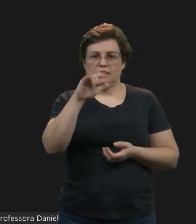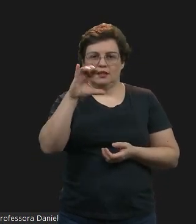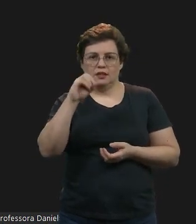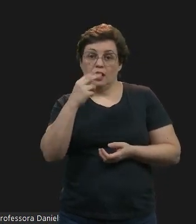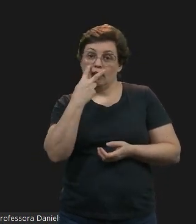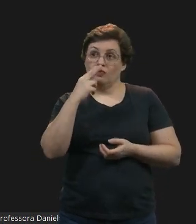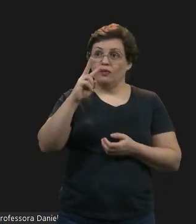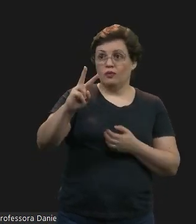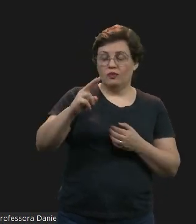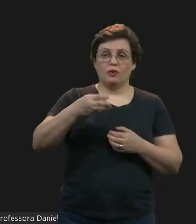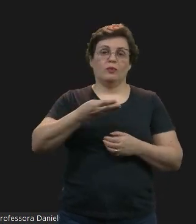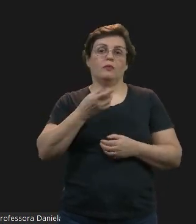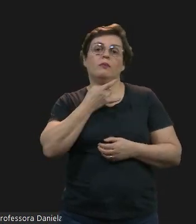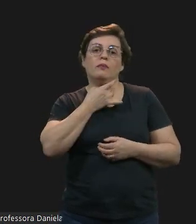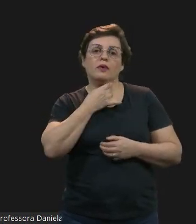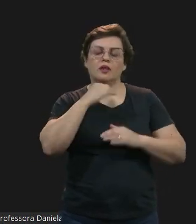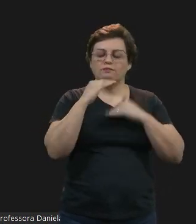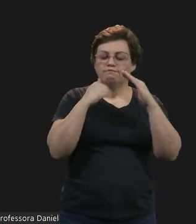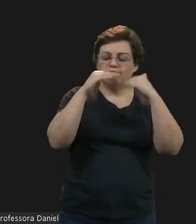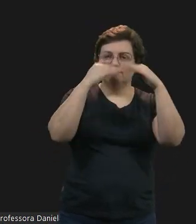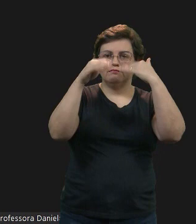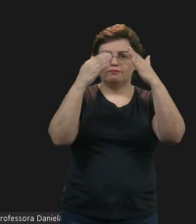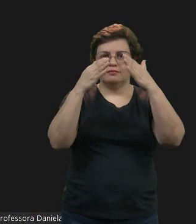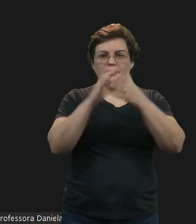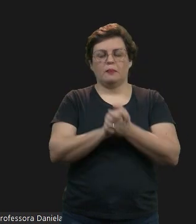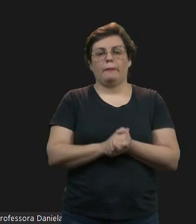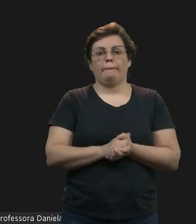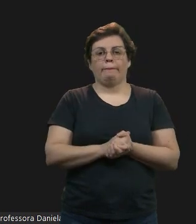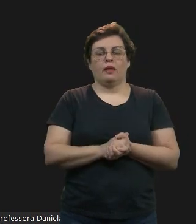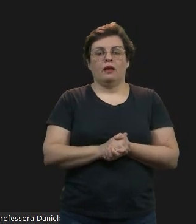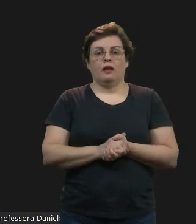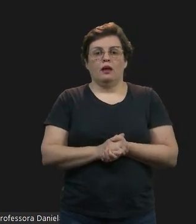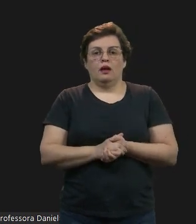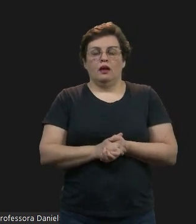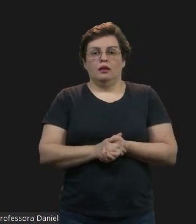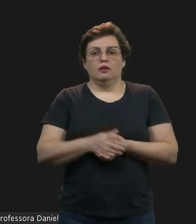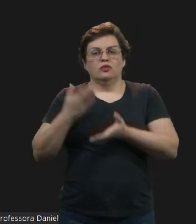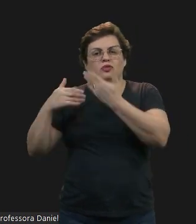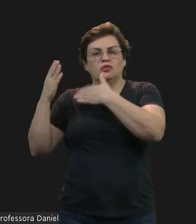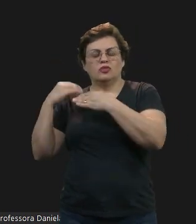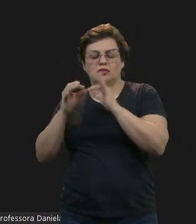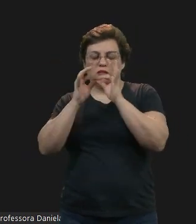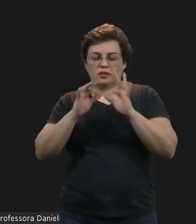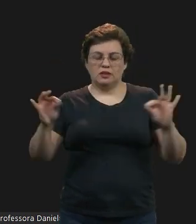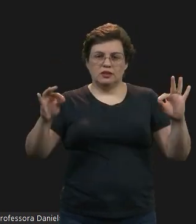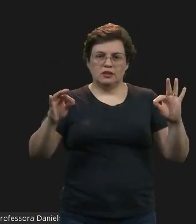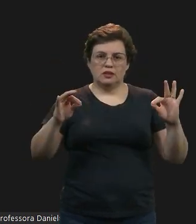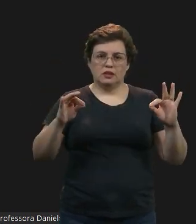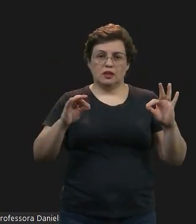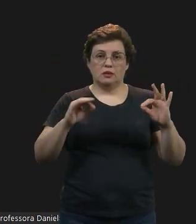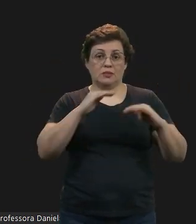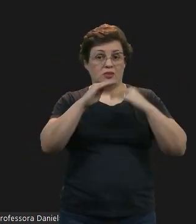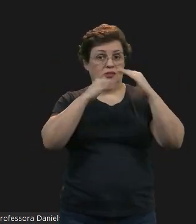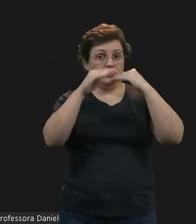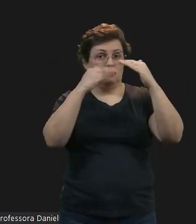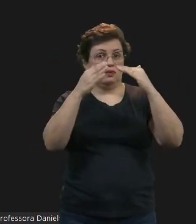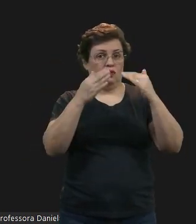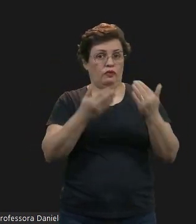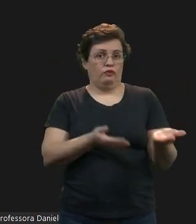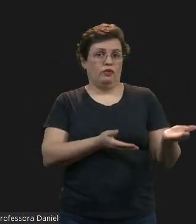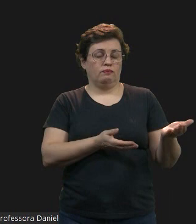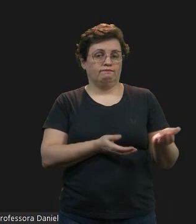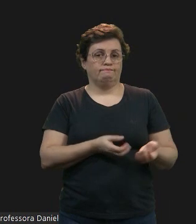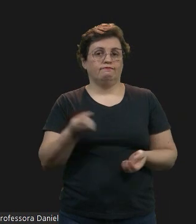faz parte da sua história. De origem humilde, teve que amadurecer antes de muitas crianças. Desde garoto,